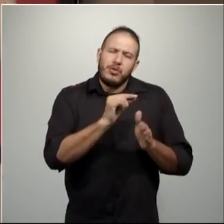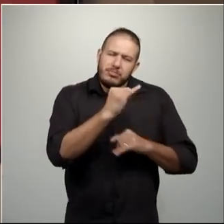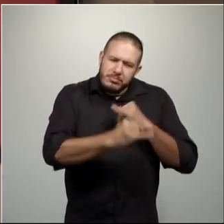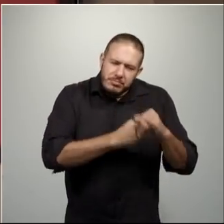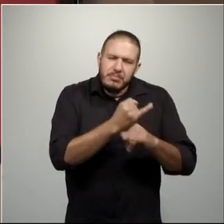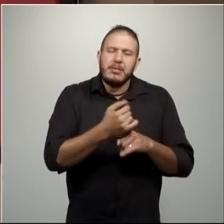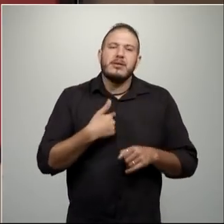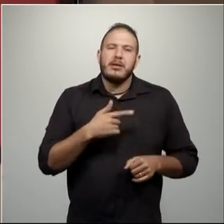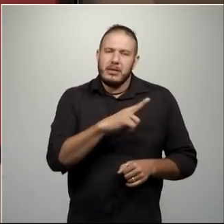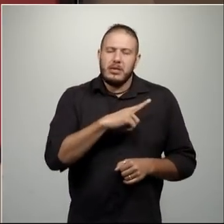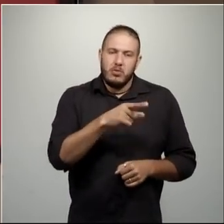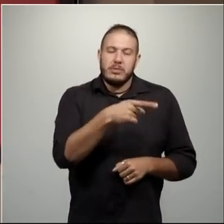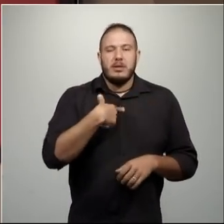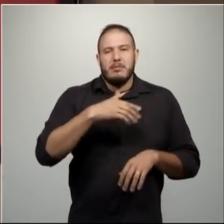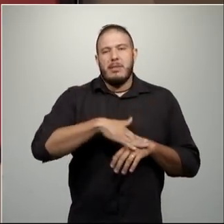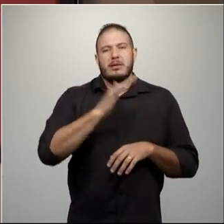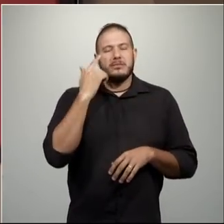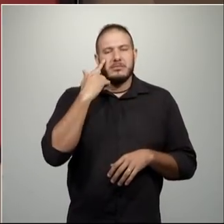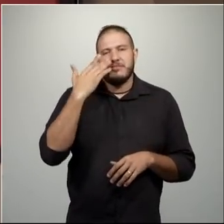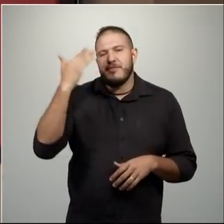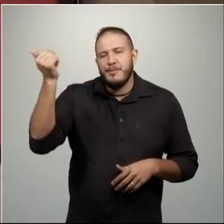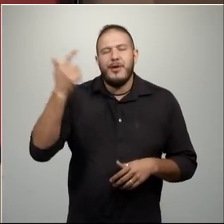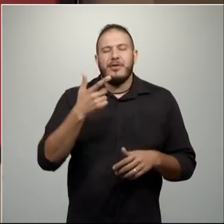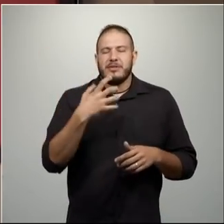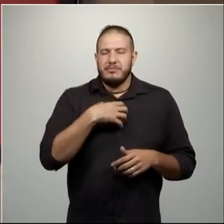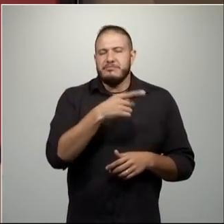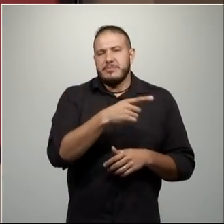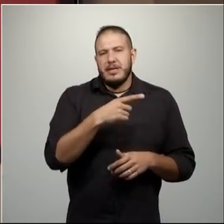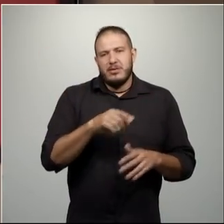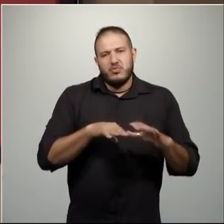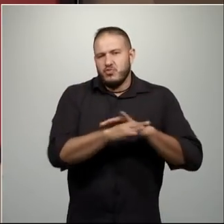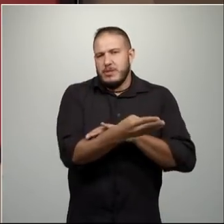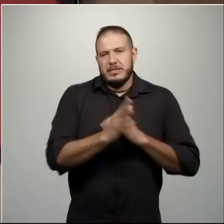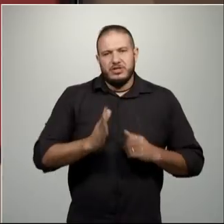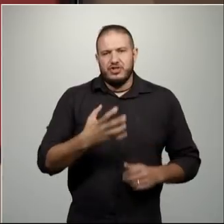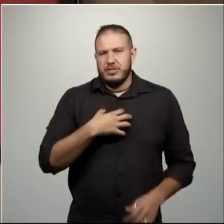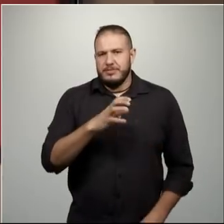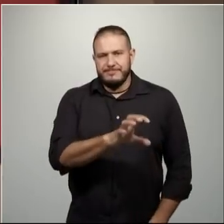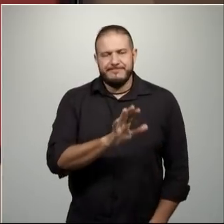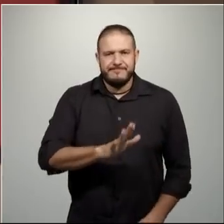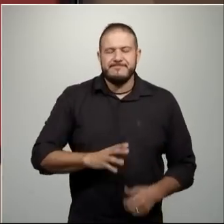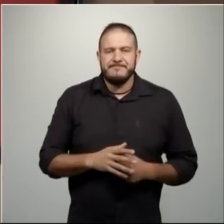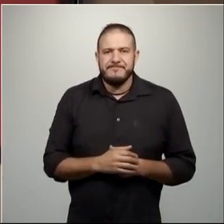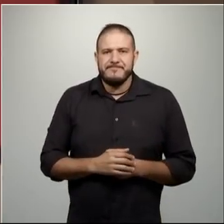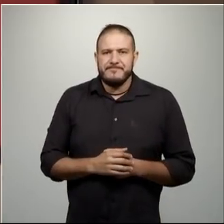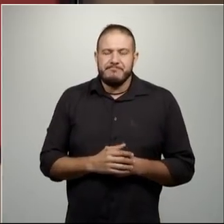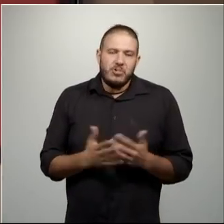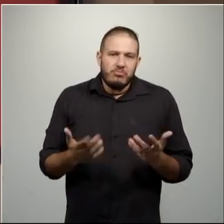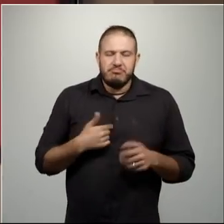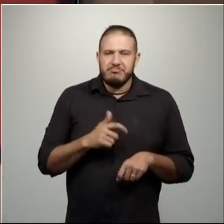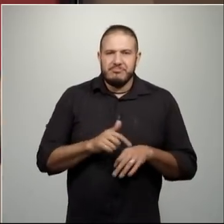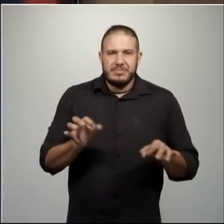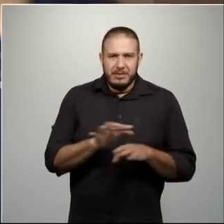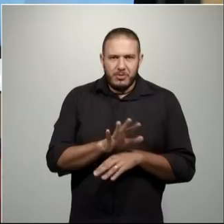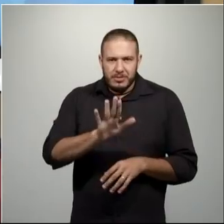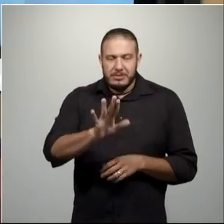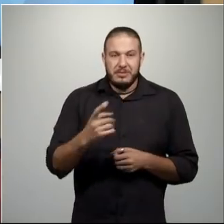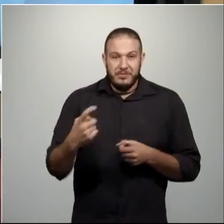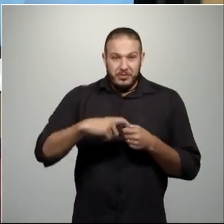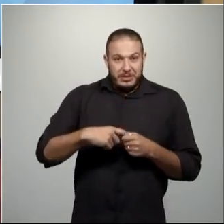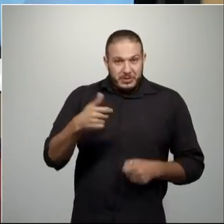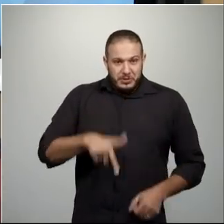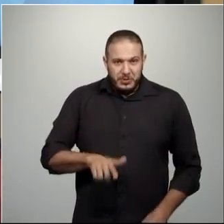com um é uma das mais clássicas que faz esse tipo de coisa boa por hora acabou então voltando